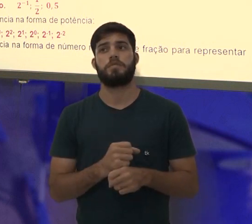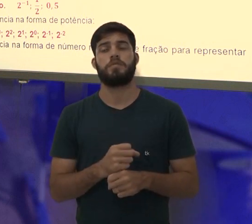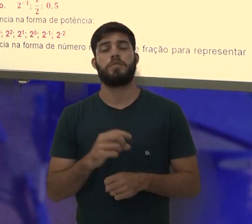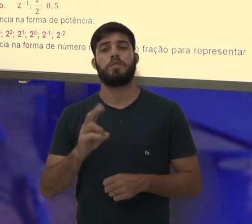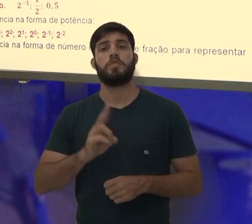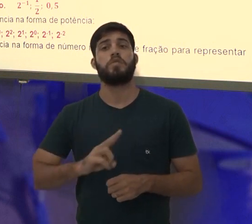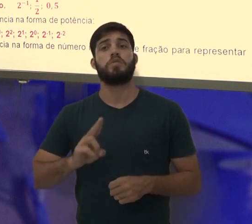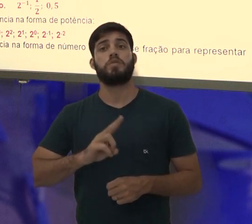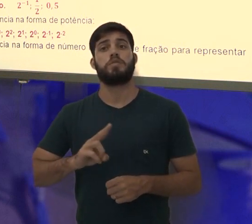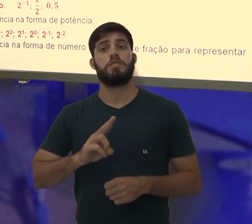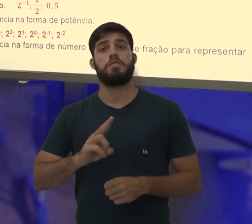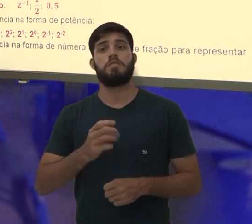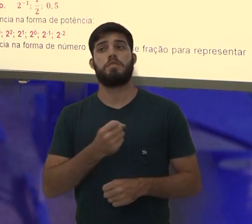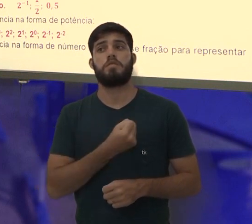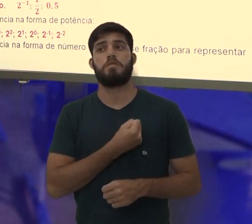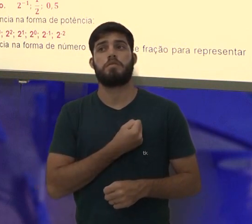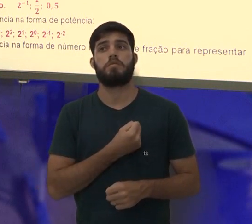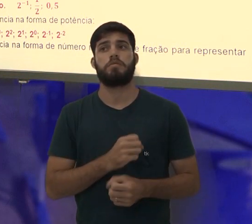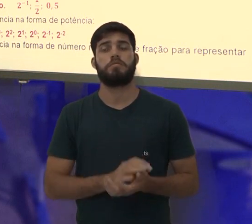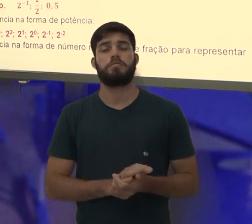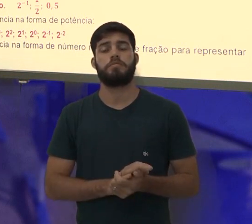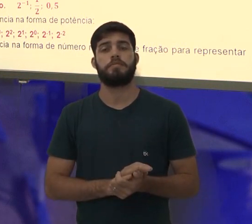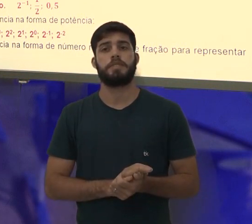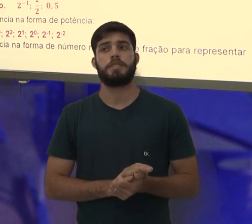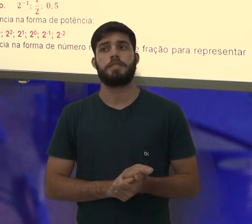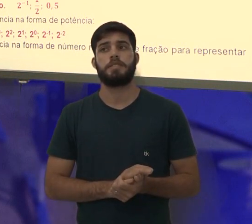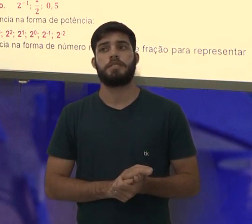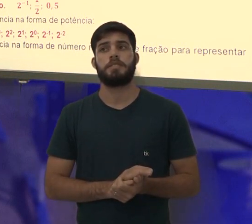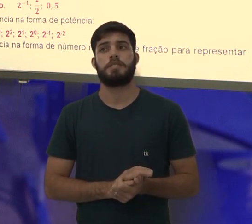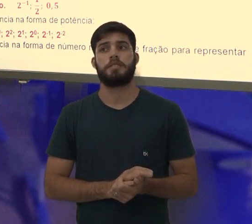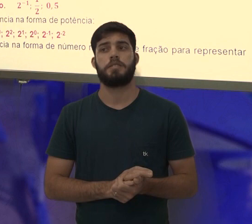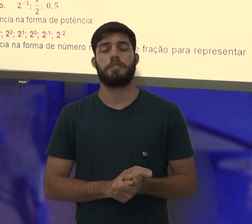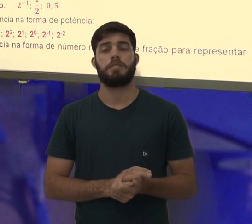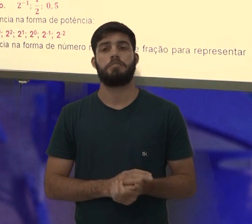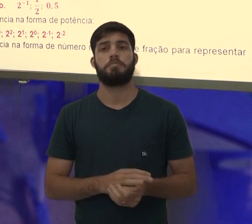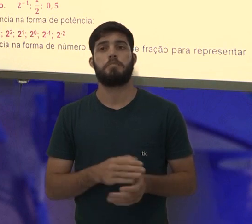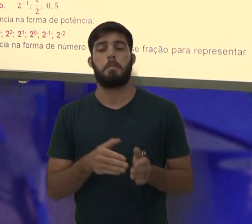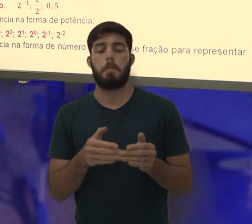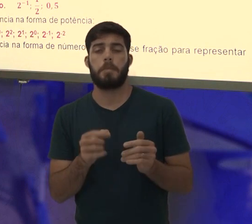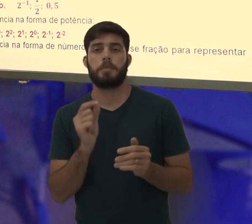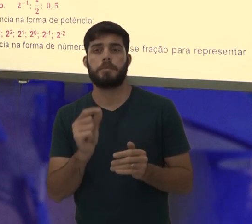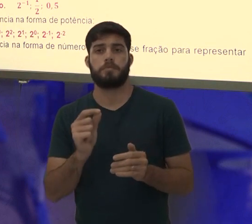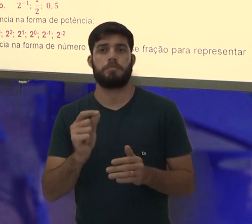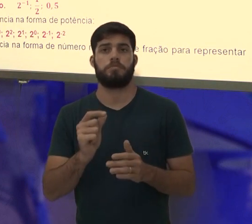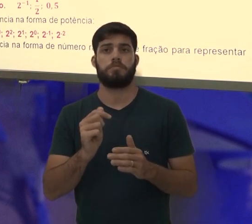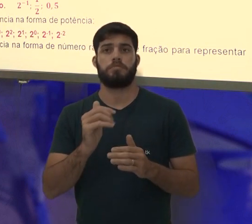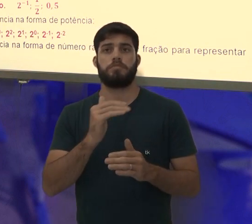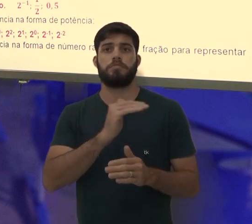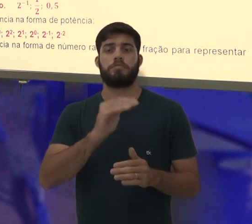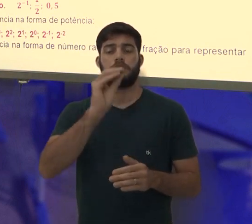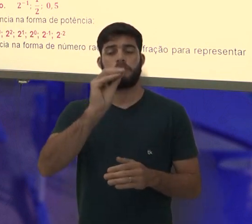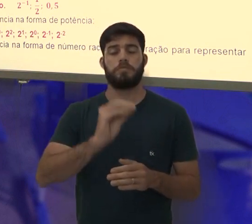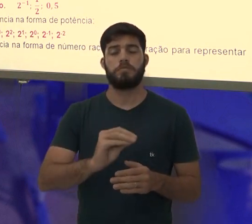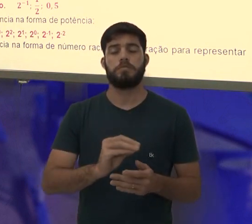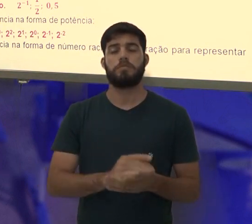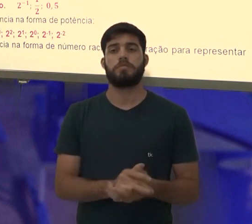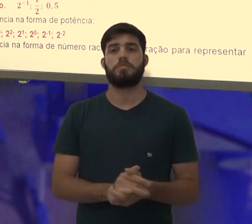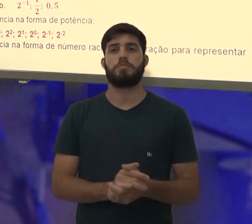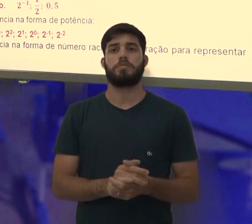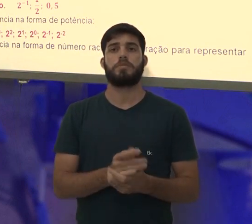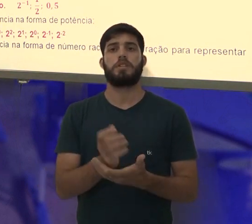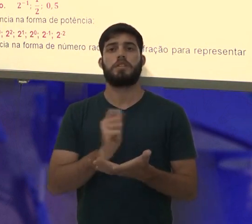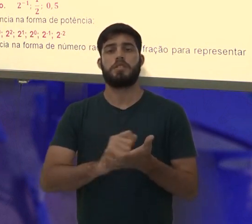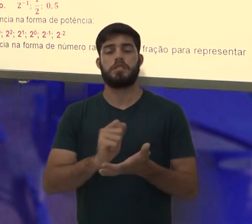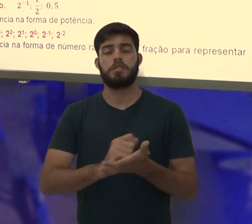potências, usando o número racional. Pediam aqui que as frações fossem escritas na forma